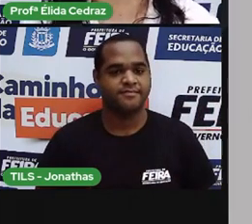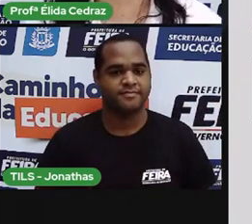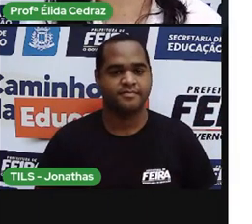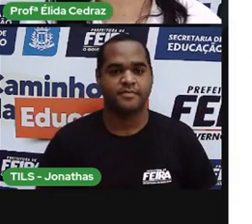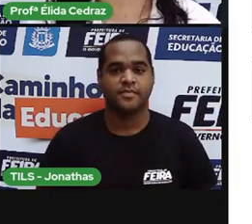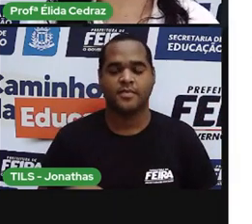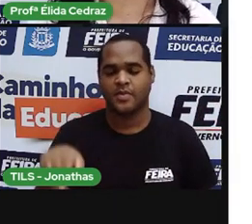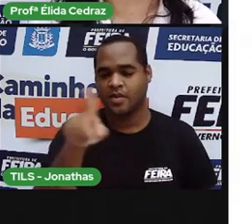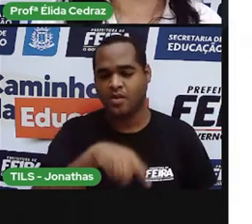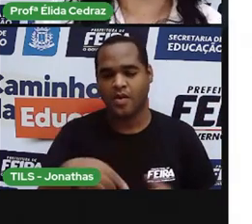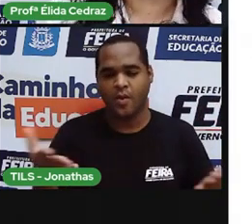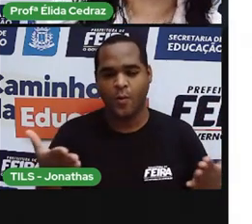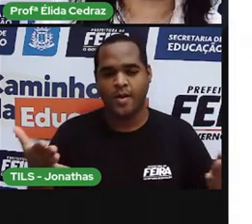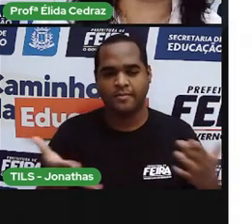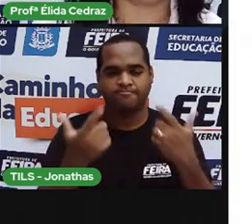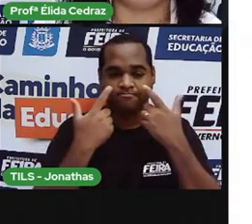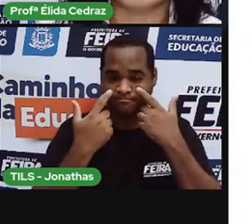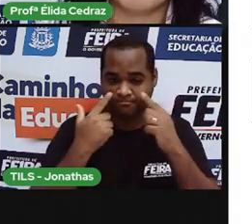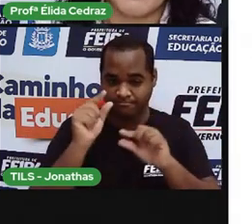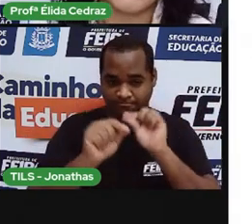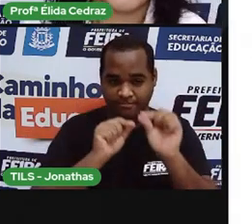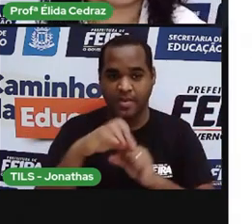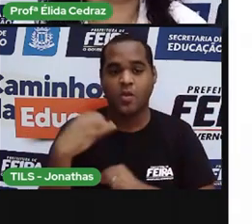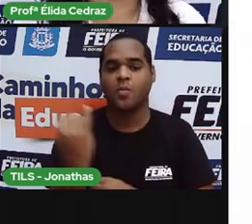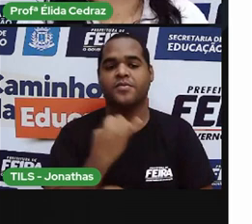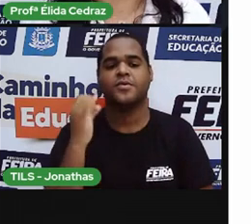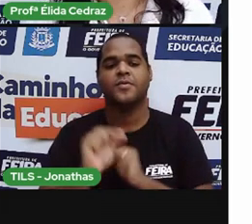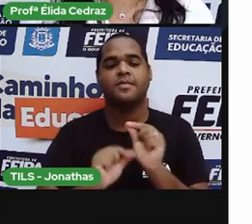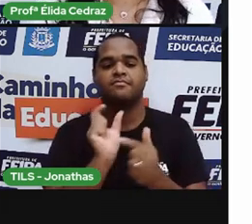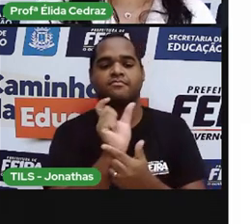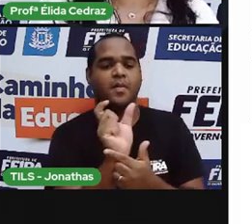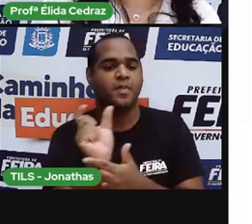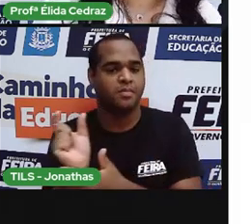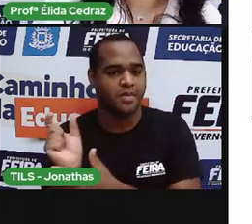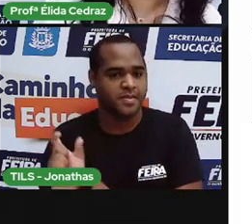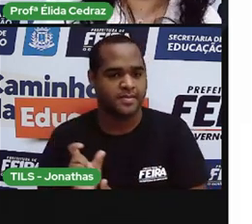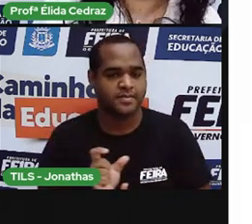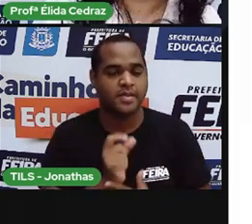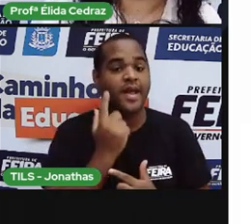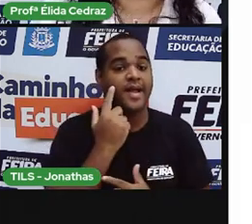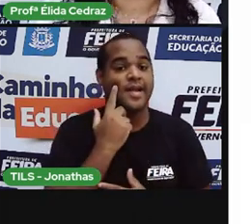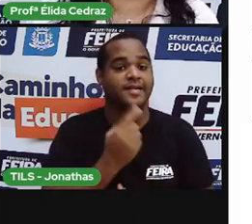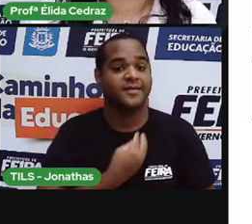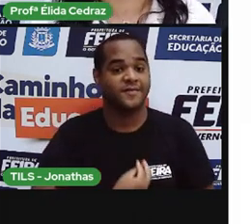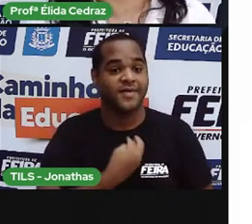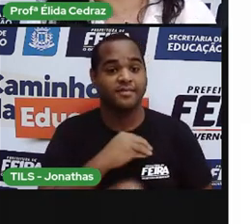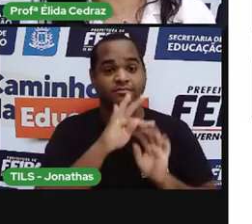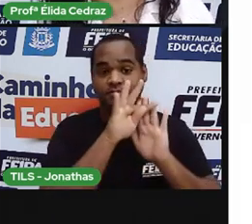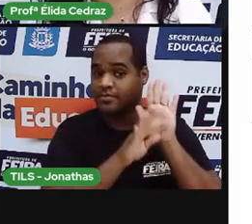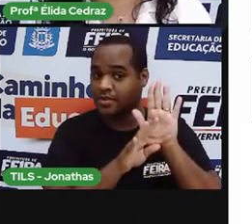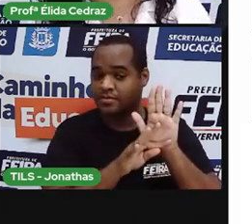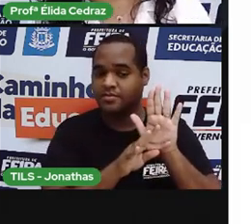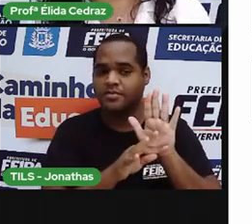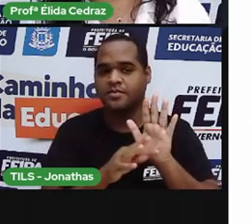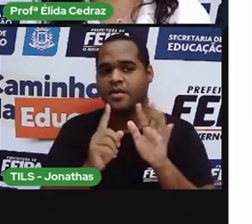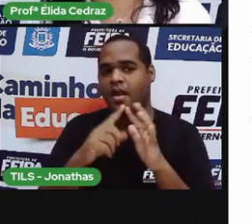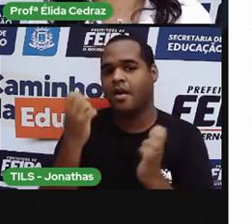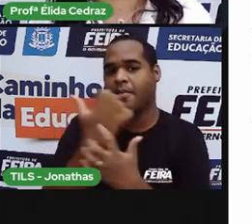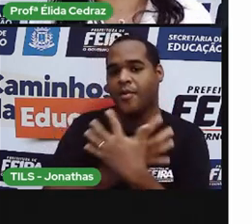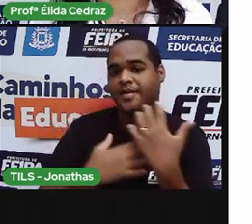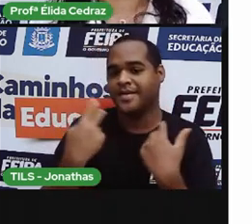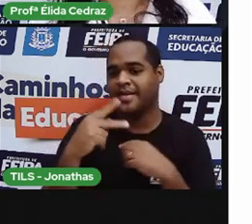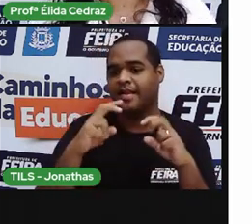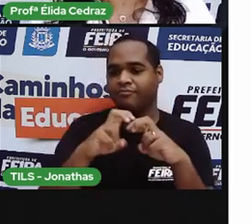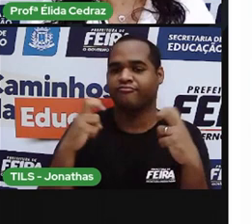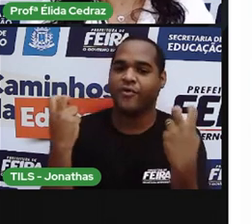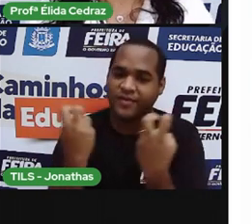Agora nós vamos trabalhar com algumas palavras que estão no nosso texto, uma cantiga de